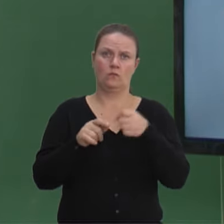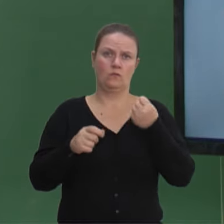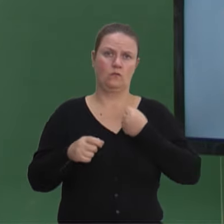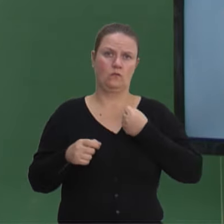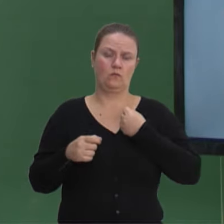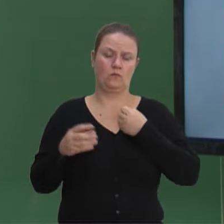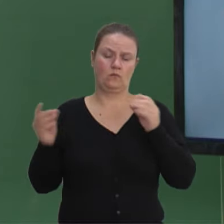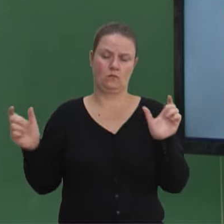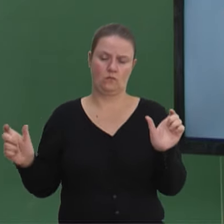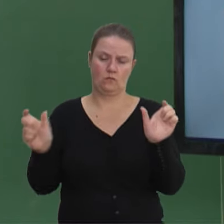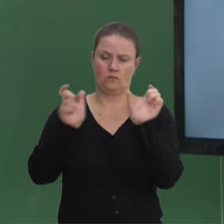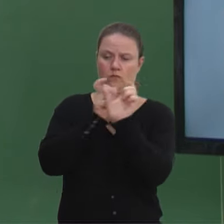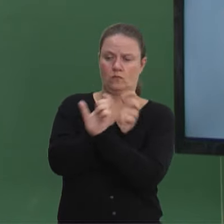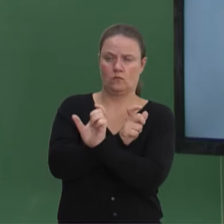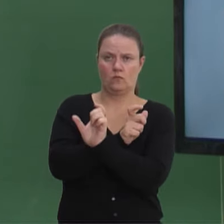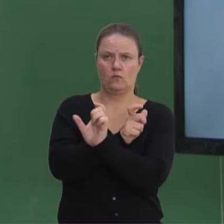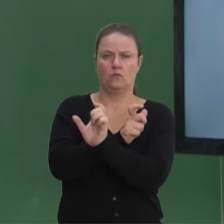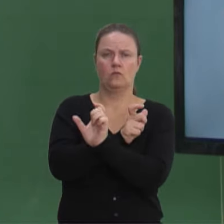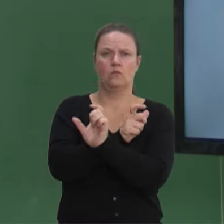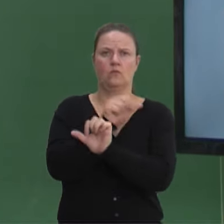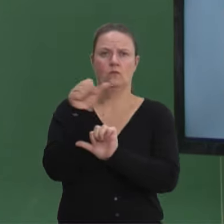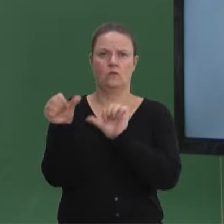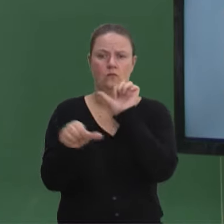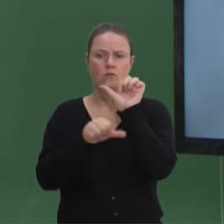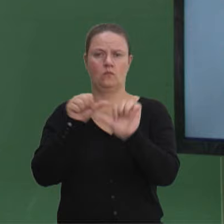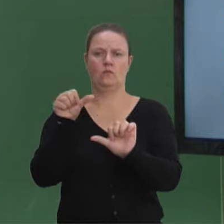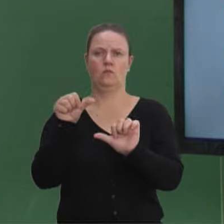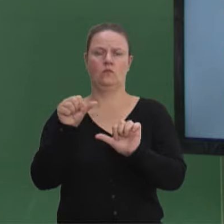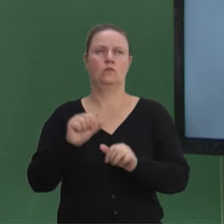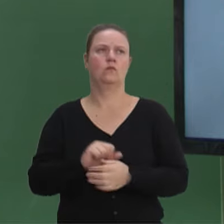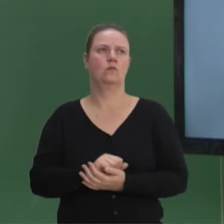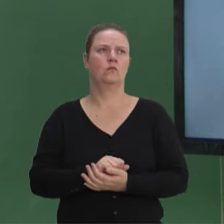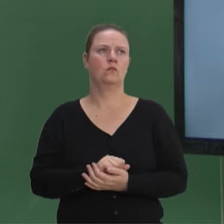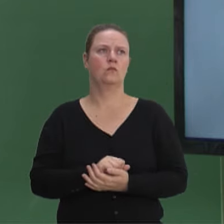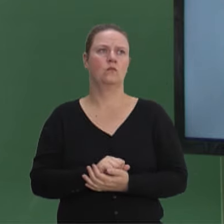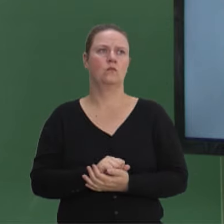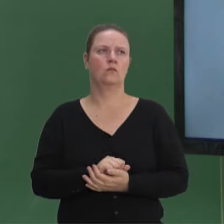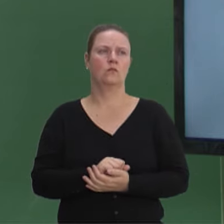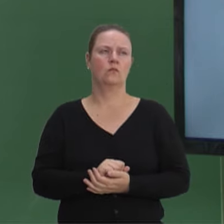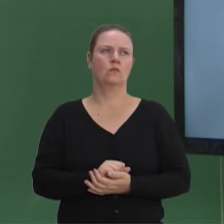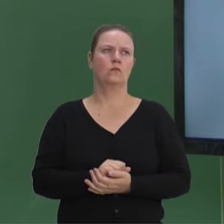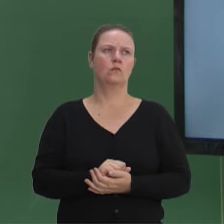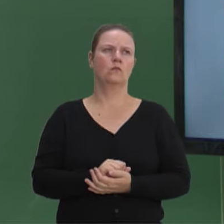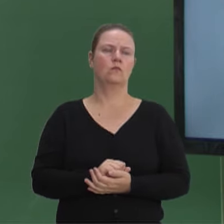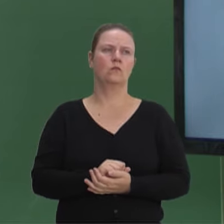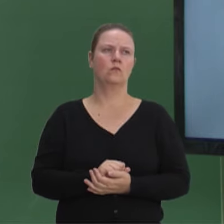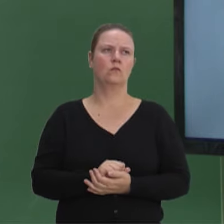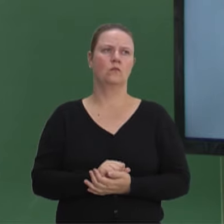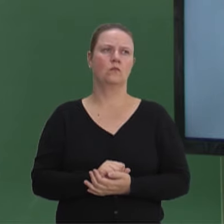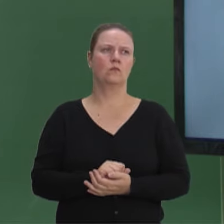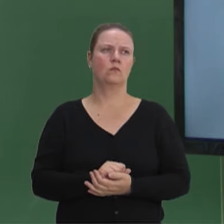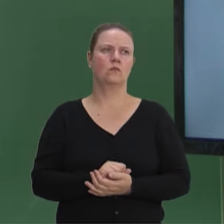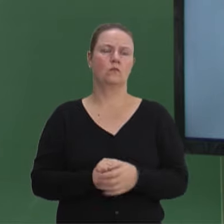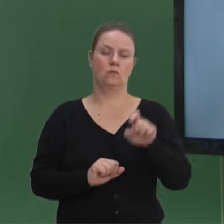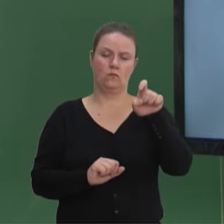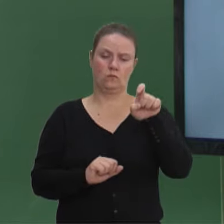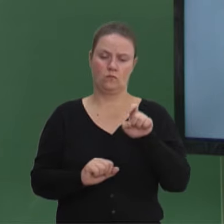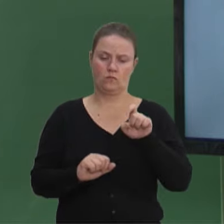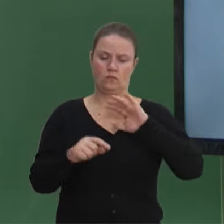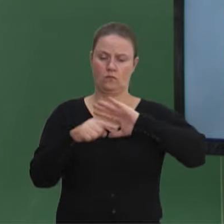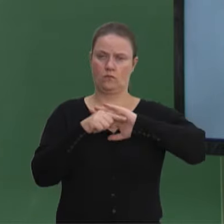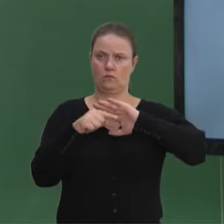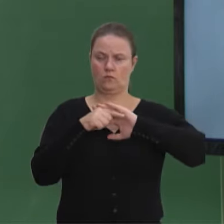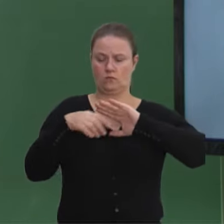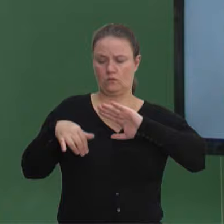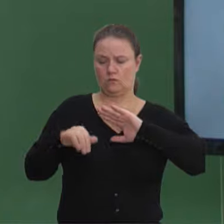da igualdade, né? Então, o que eu vou fazer? Vou passar o 5 para o outro lado da igualdade. X menos